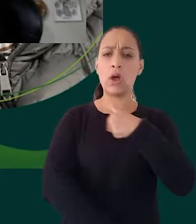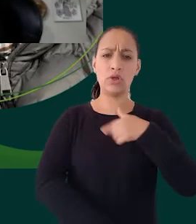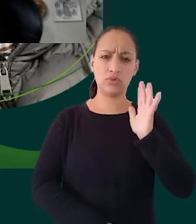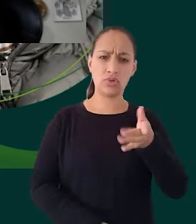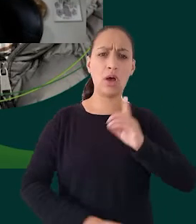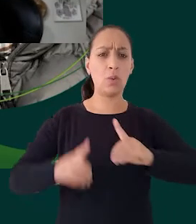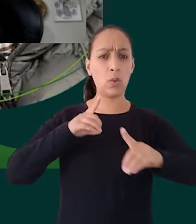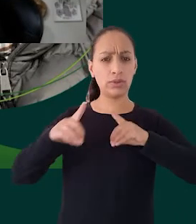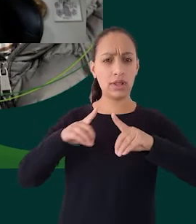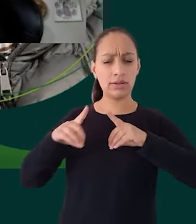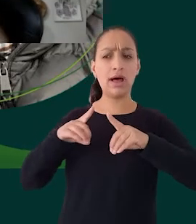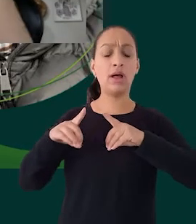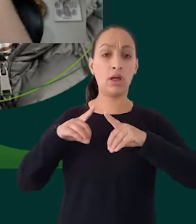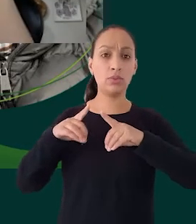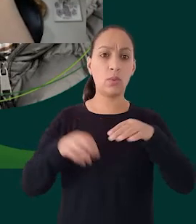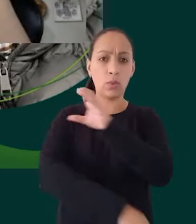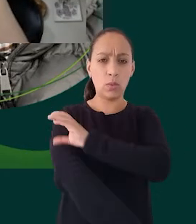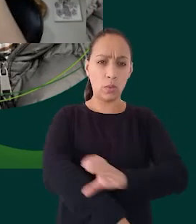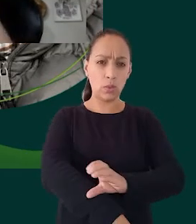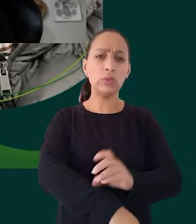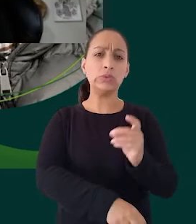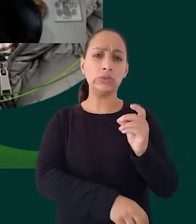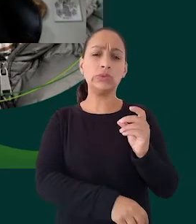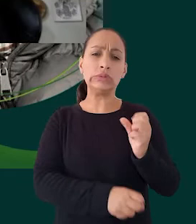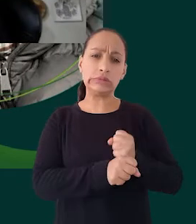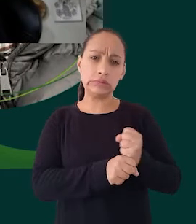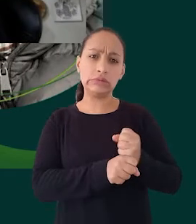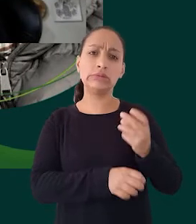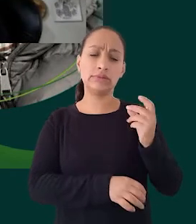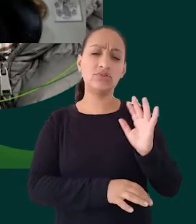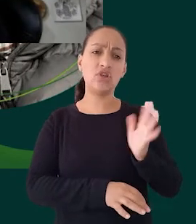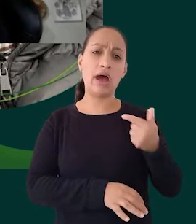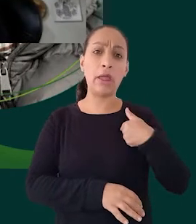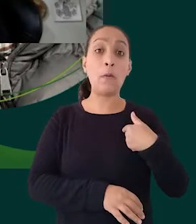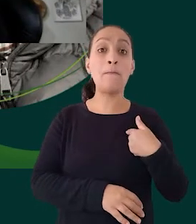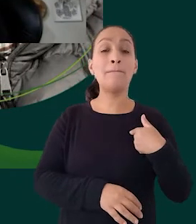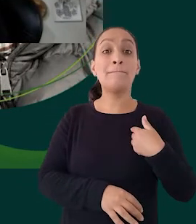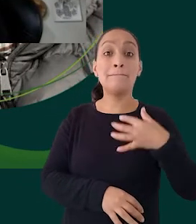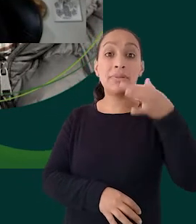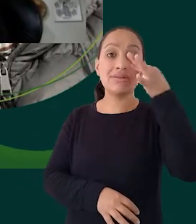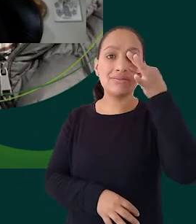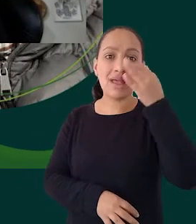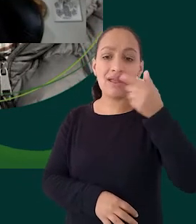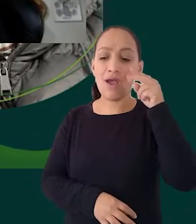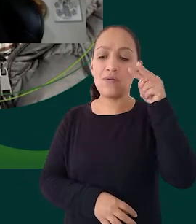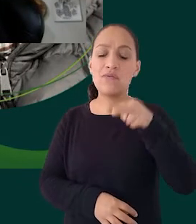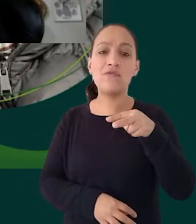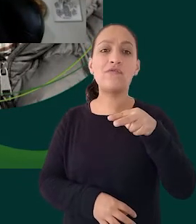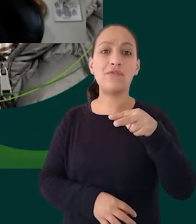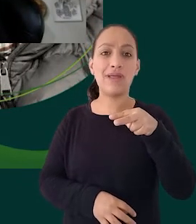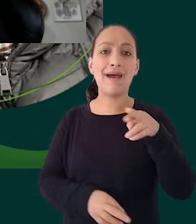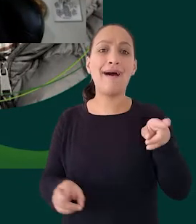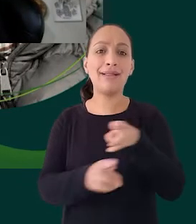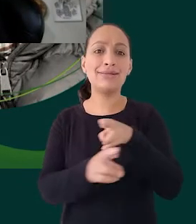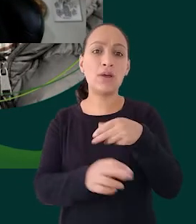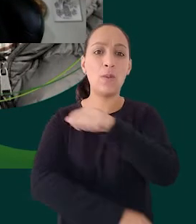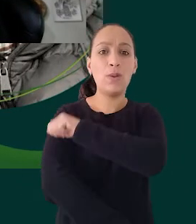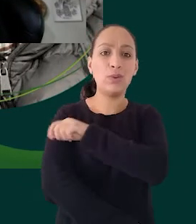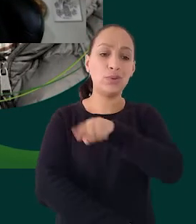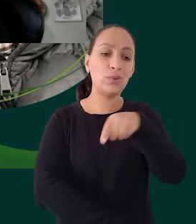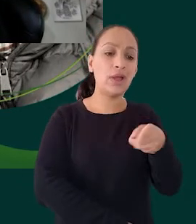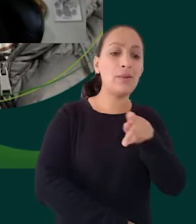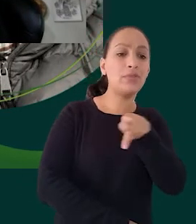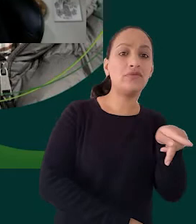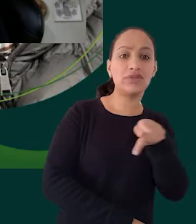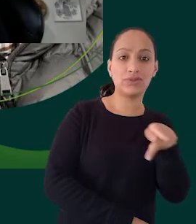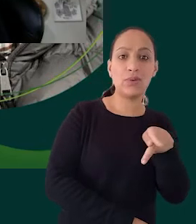durante bastante tempo e pude presenciar isso claramente, tanto nas relações entre alunos e professores, quanto nas